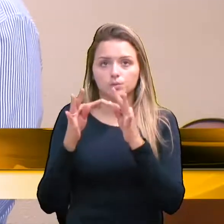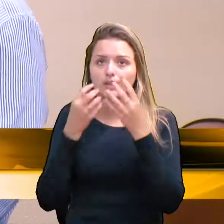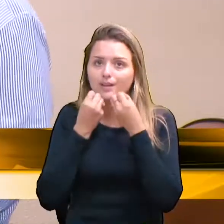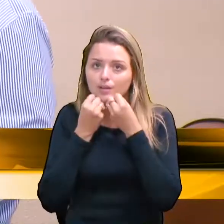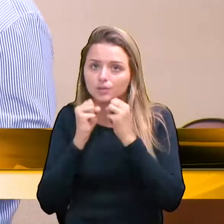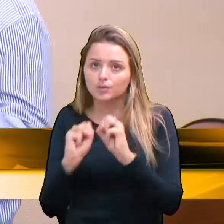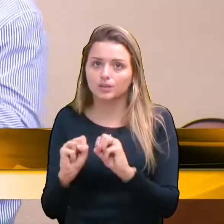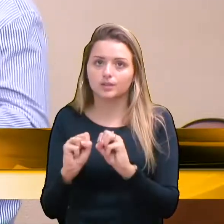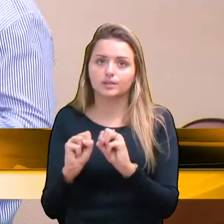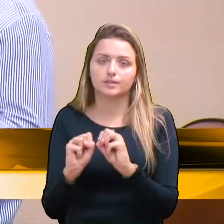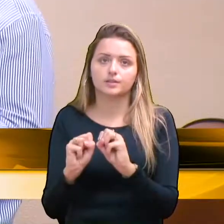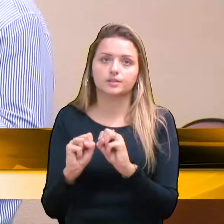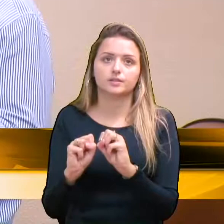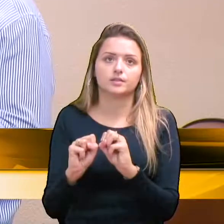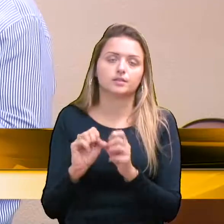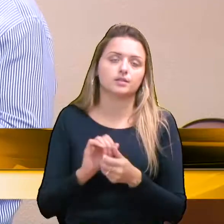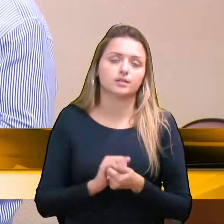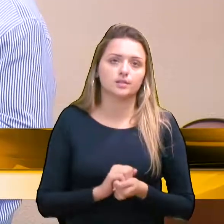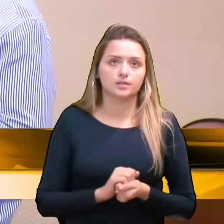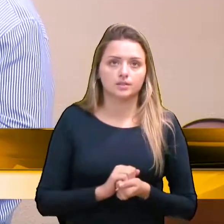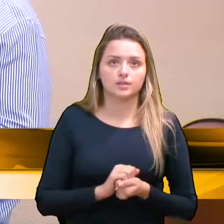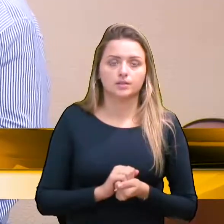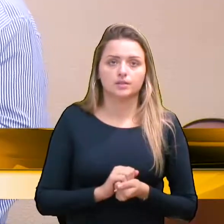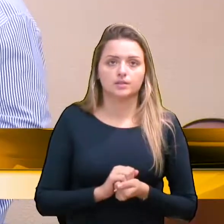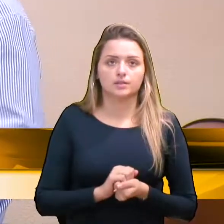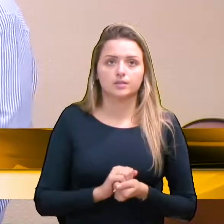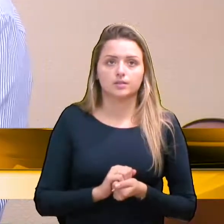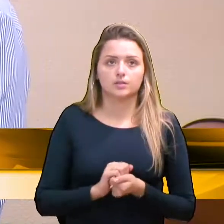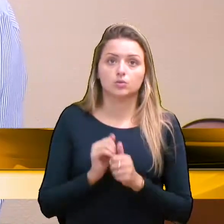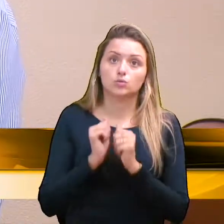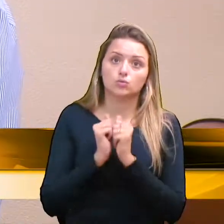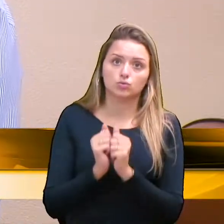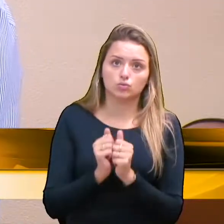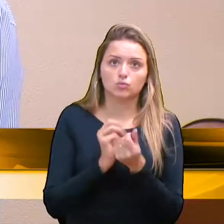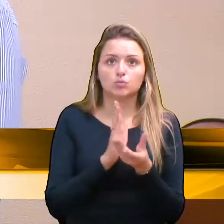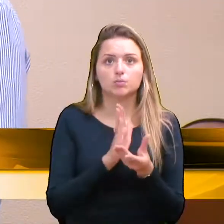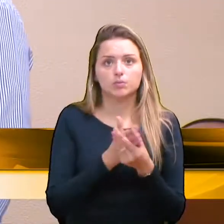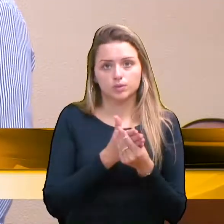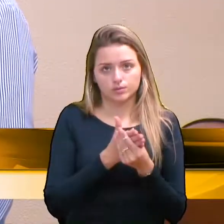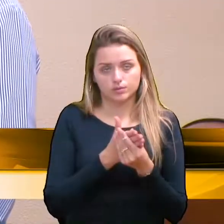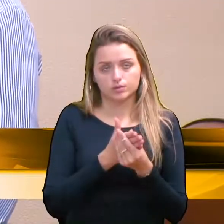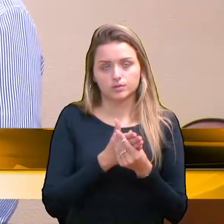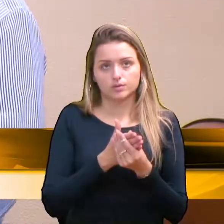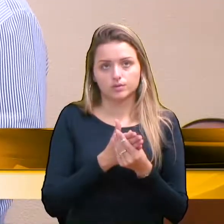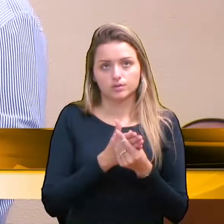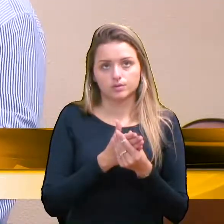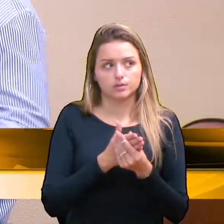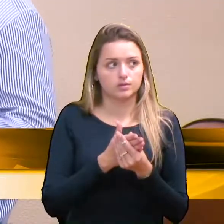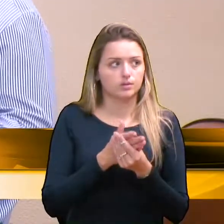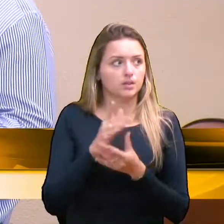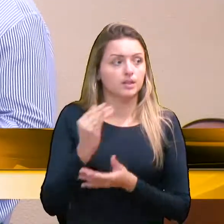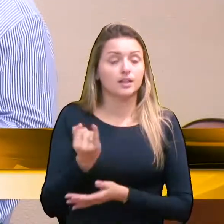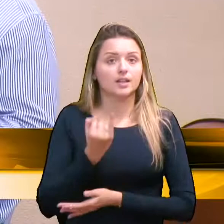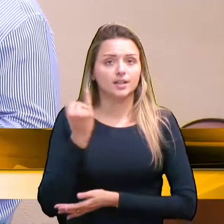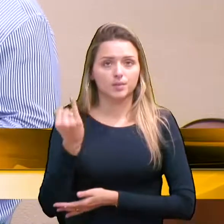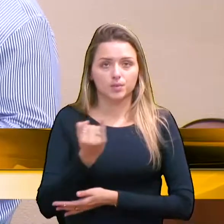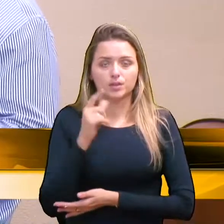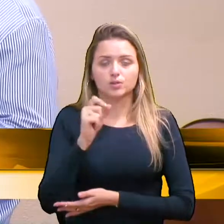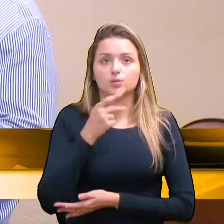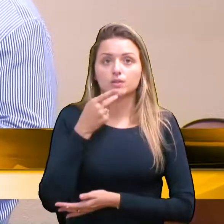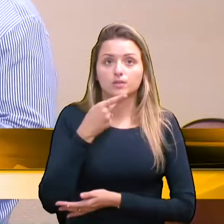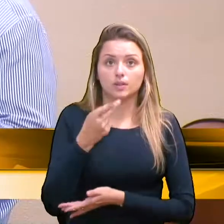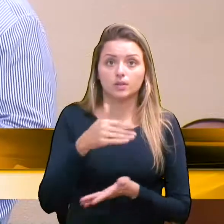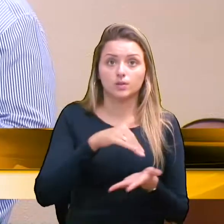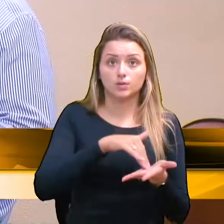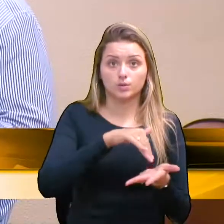né? Então, sendo, mesmo que seja através do TAC, eu acho que é importante, que foi dito, a secretária